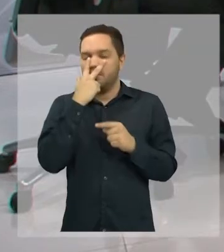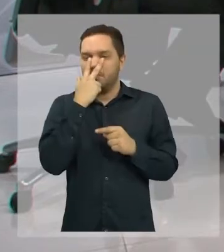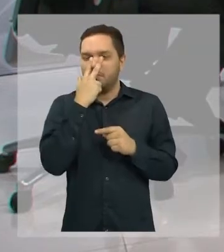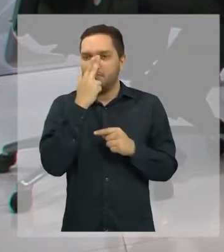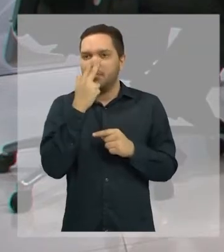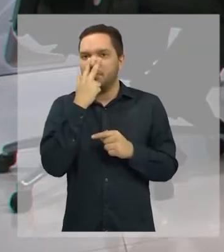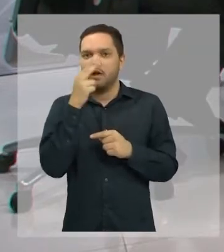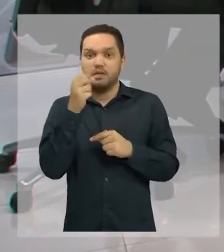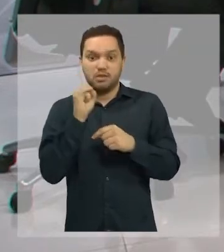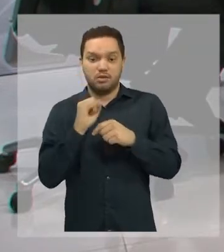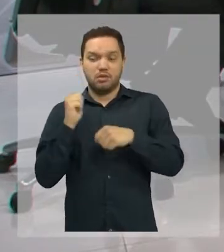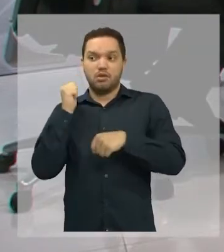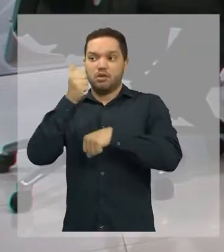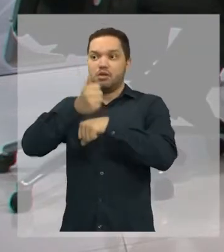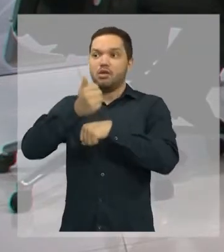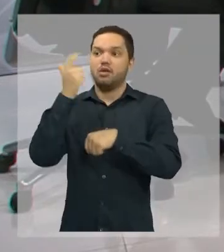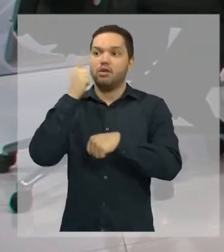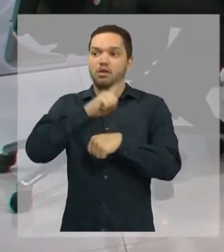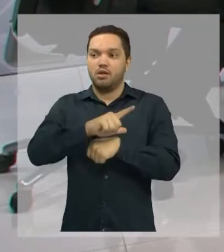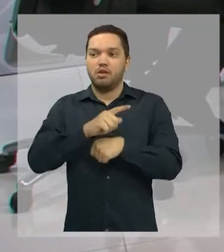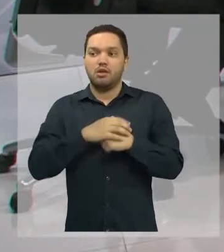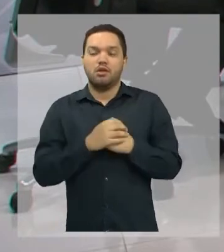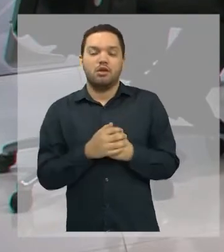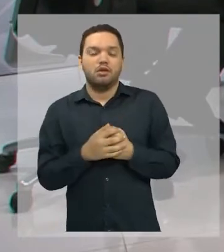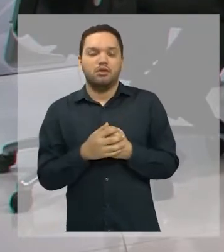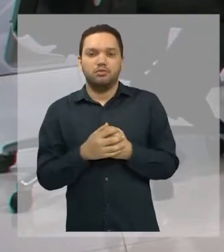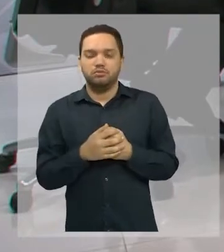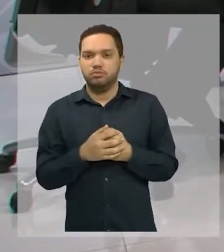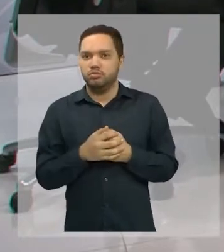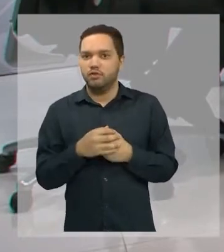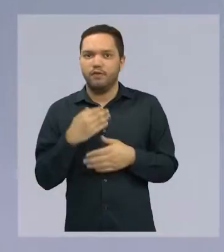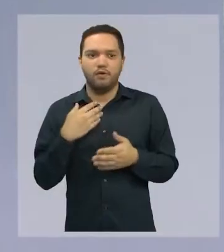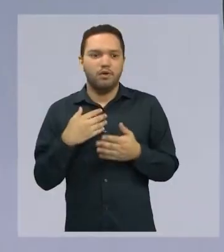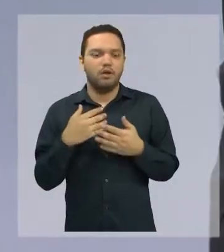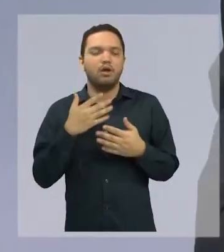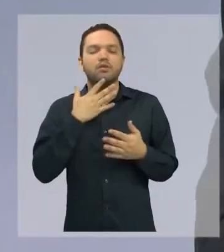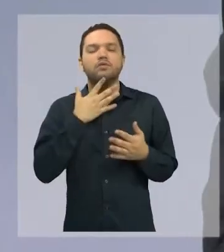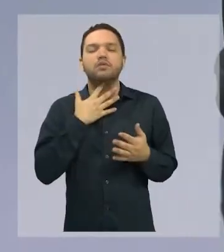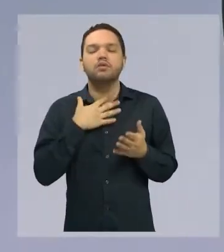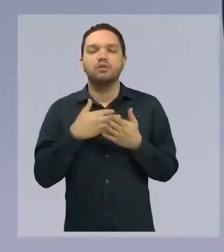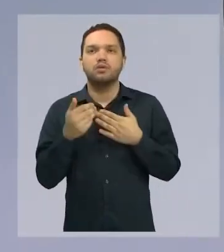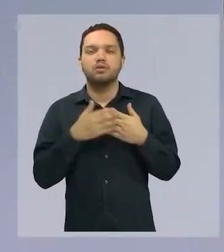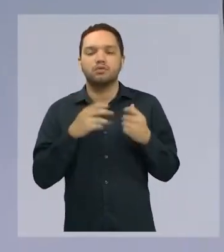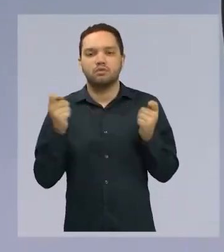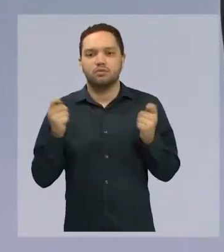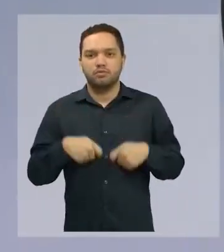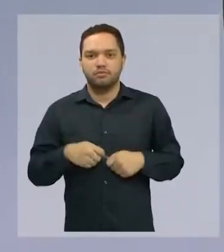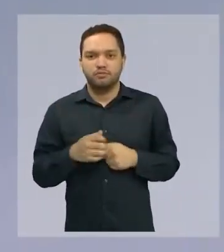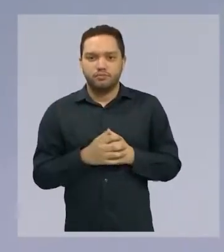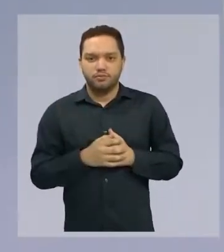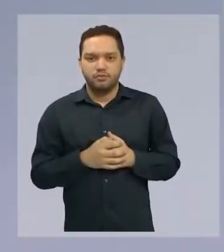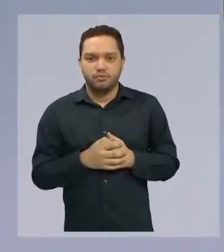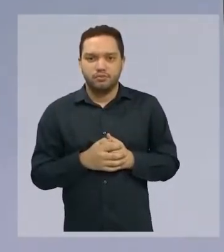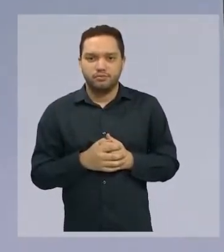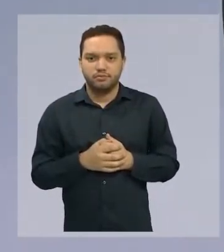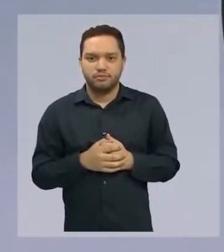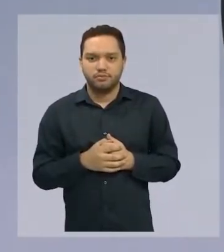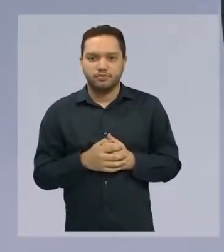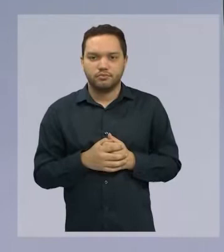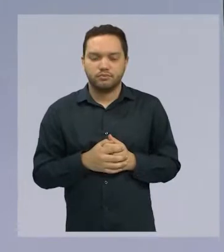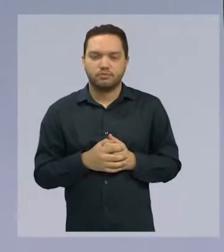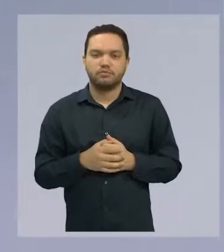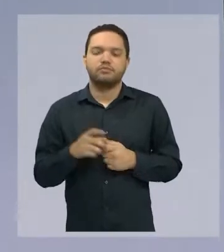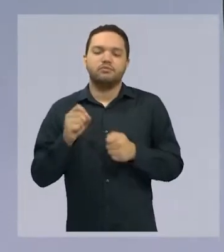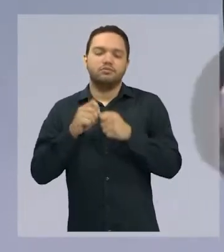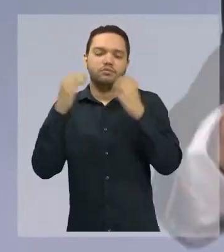torna alguém que é capaz de entregar resultados que são inacessíveis pela técnica. Então, essa ideia do professor Rui, fazer